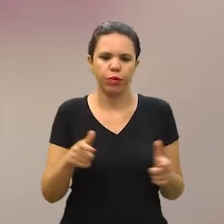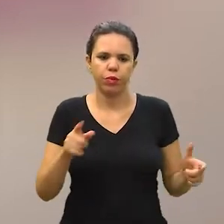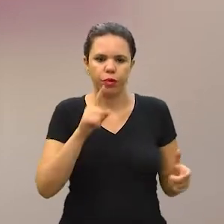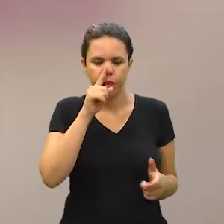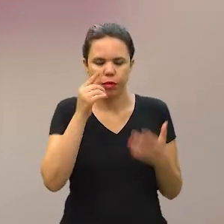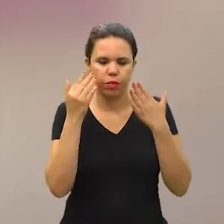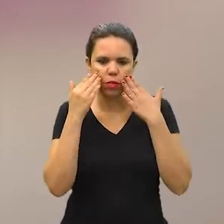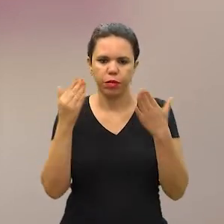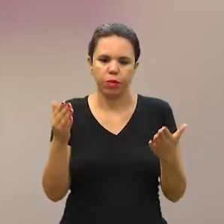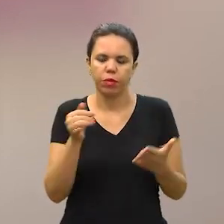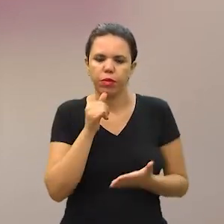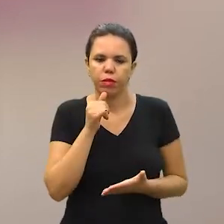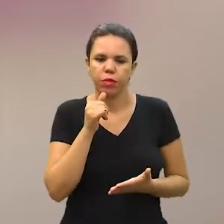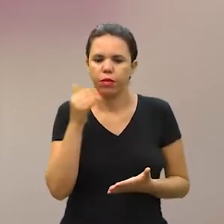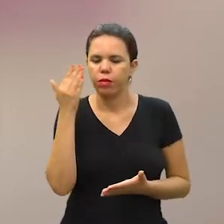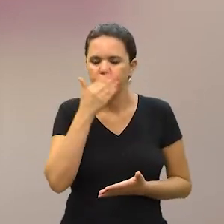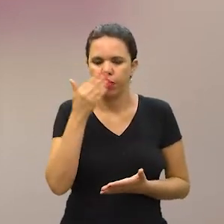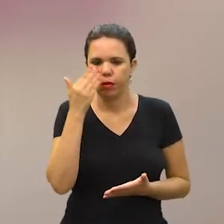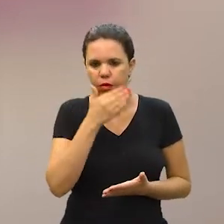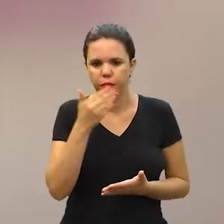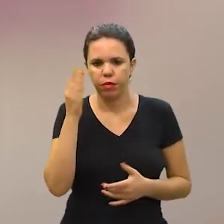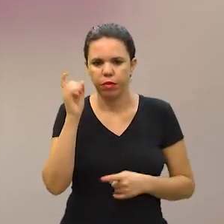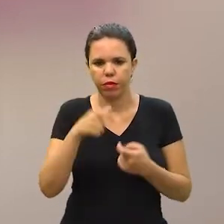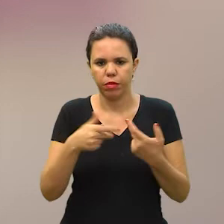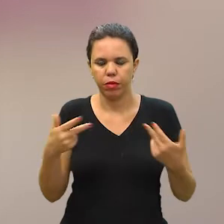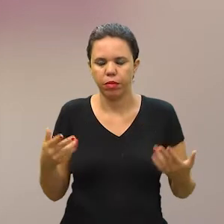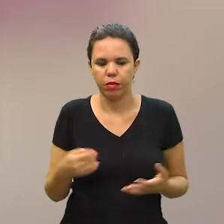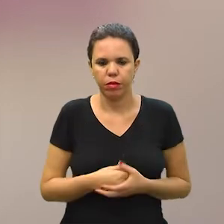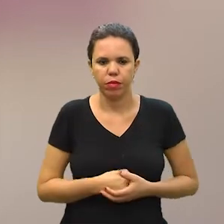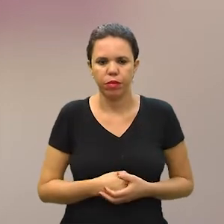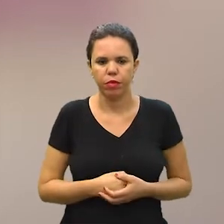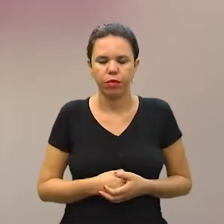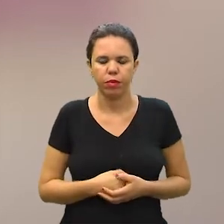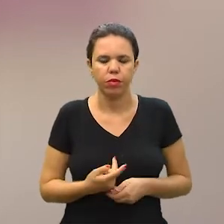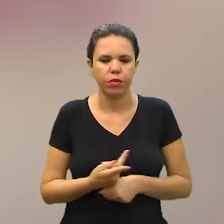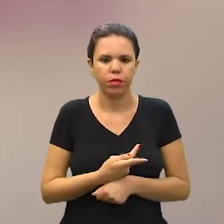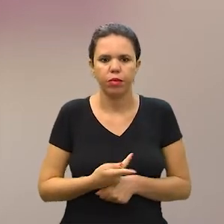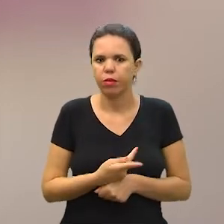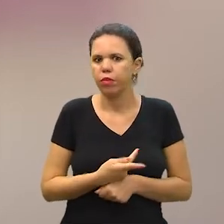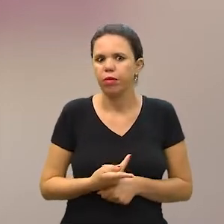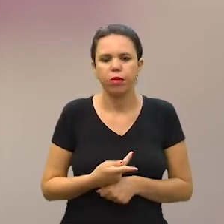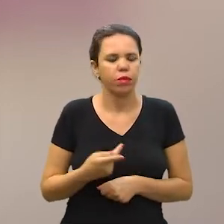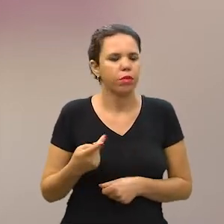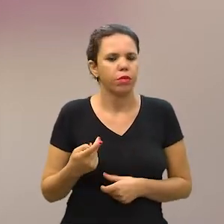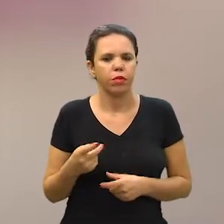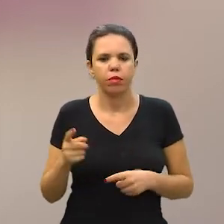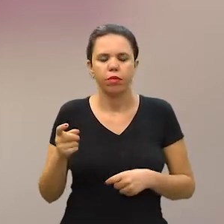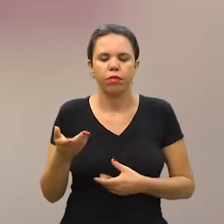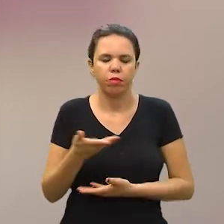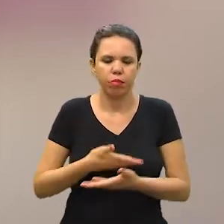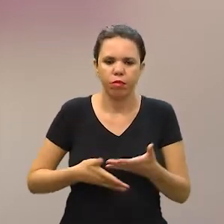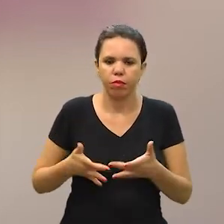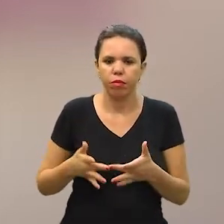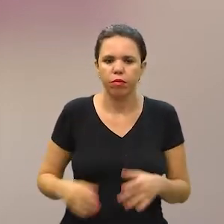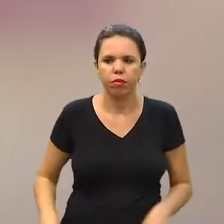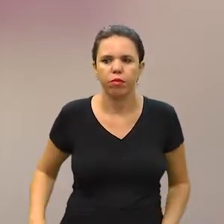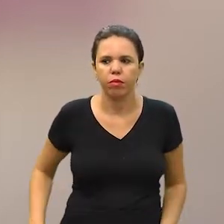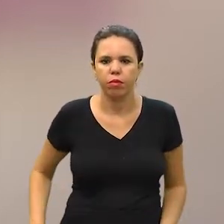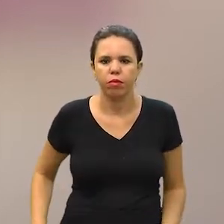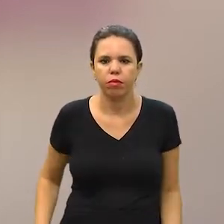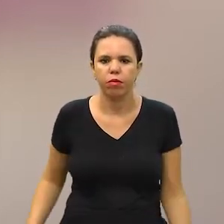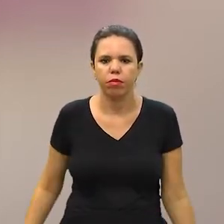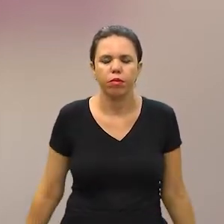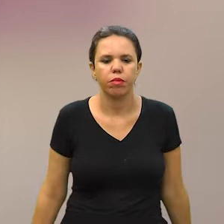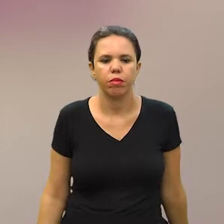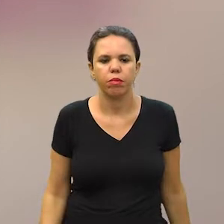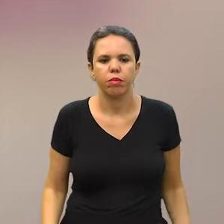maior de se expor a, por exemplo, prostituição, né? De buscar esse tipo de relacionamento, né? Então,